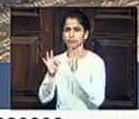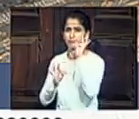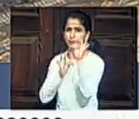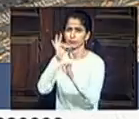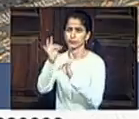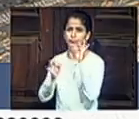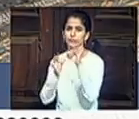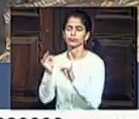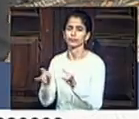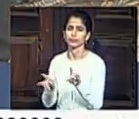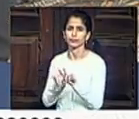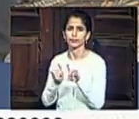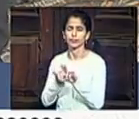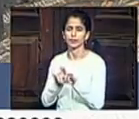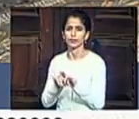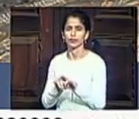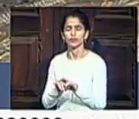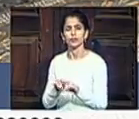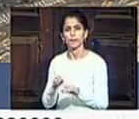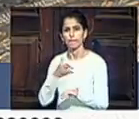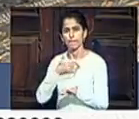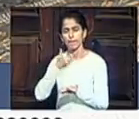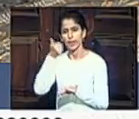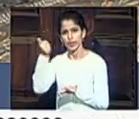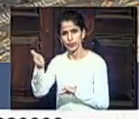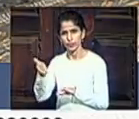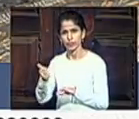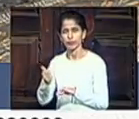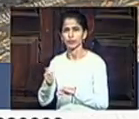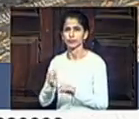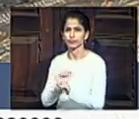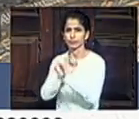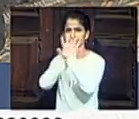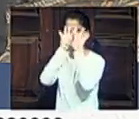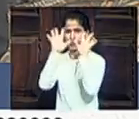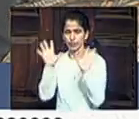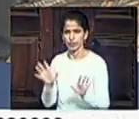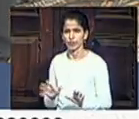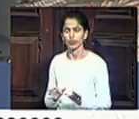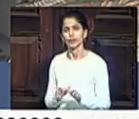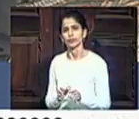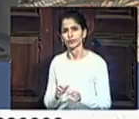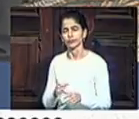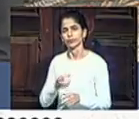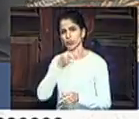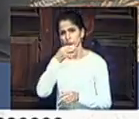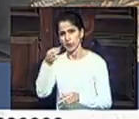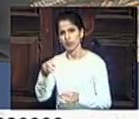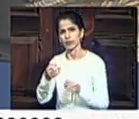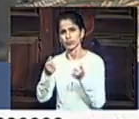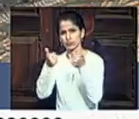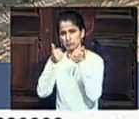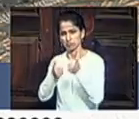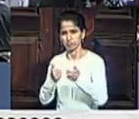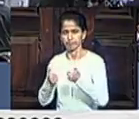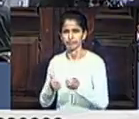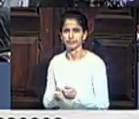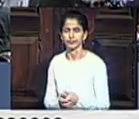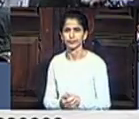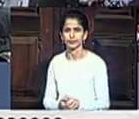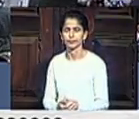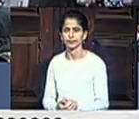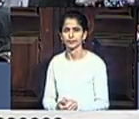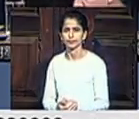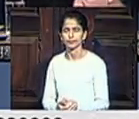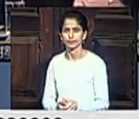tecnológico e uma forma melhor de transparência. Então, o parecer é favorável no mérito. Pela Comissão